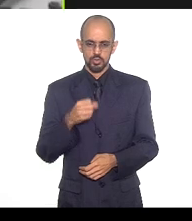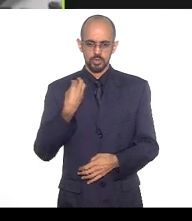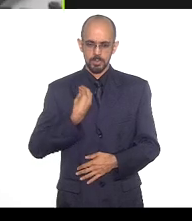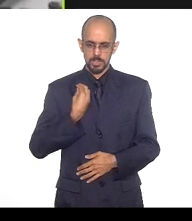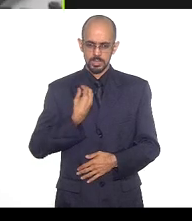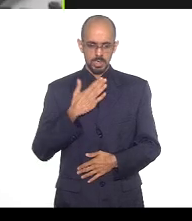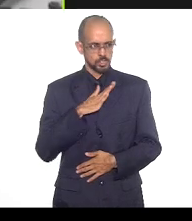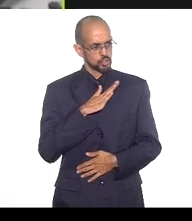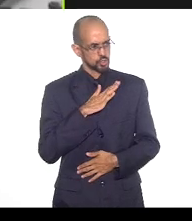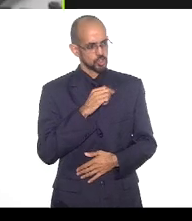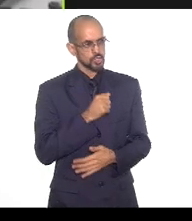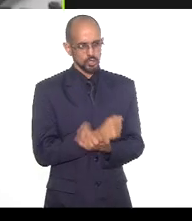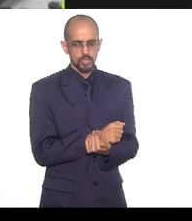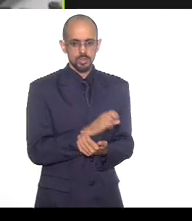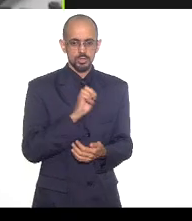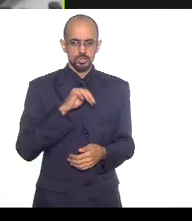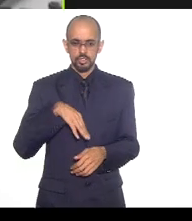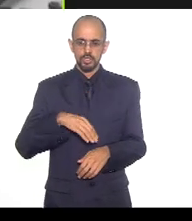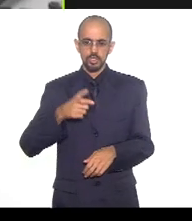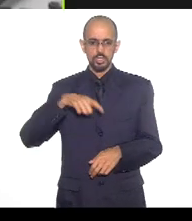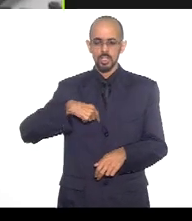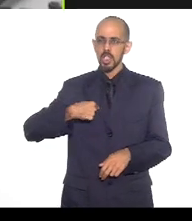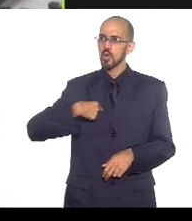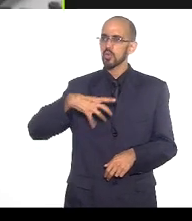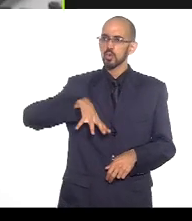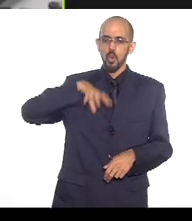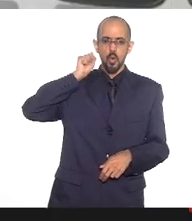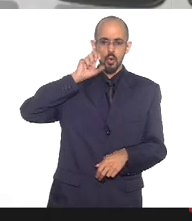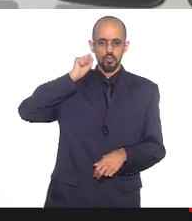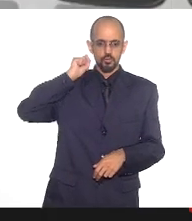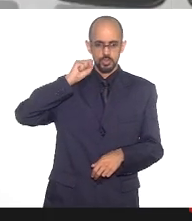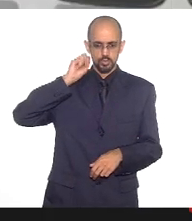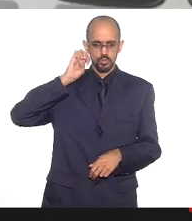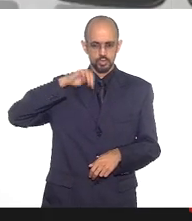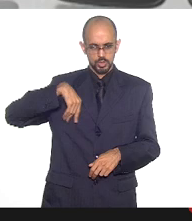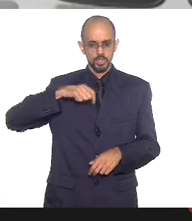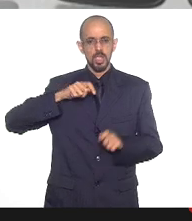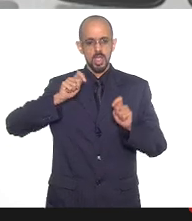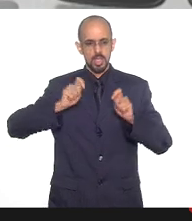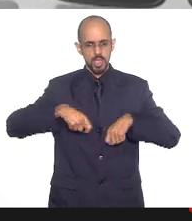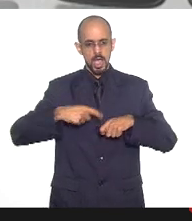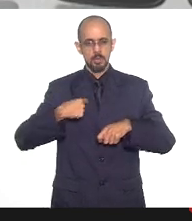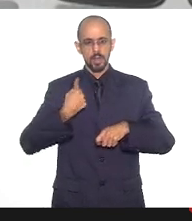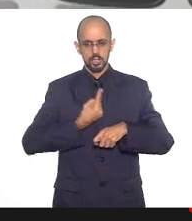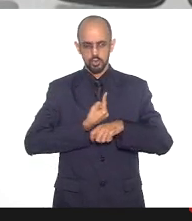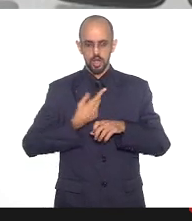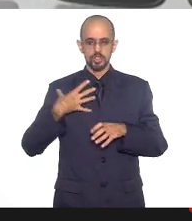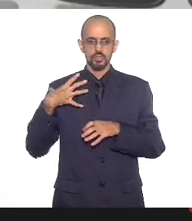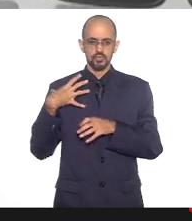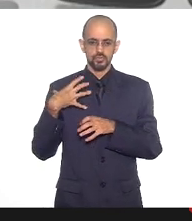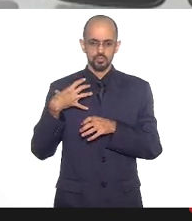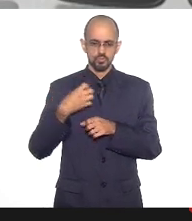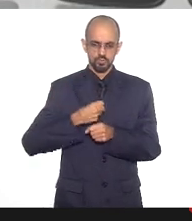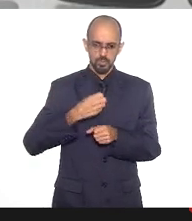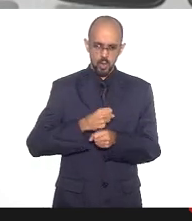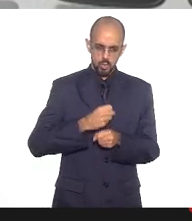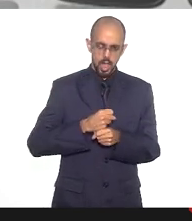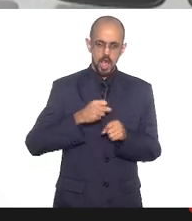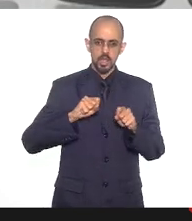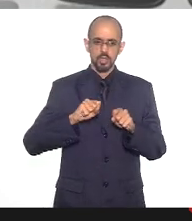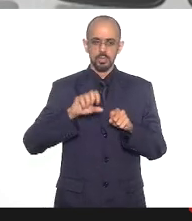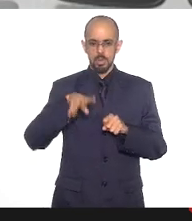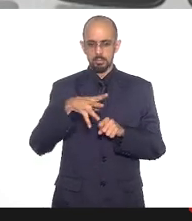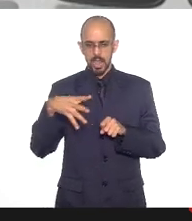Sim, deputado Luiz Paulo, ouvindo aqui atentamente a todos, a gente pode providenciar ao senhor essa planilha explicando como se